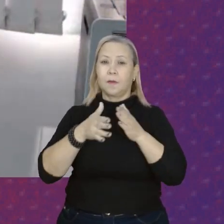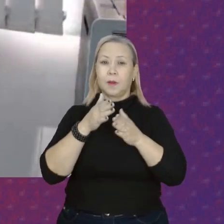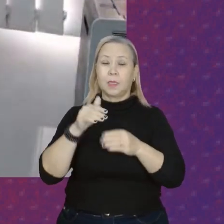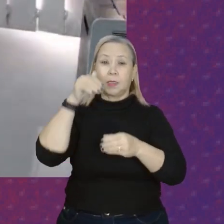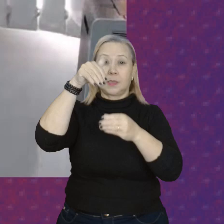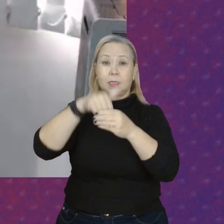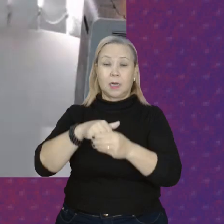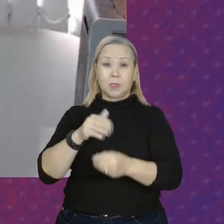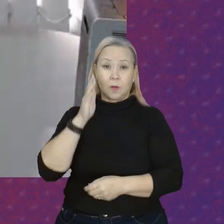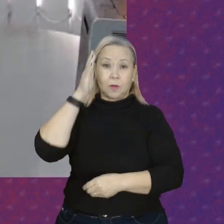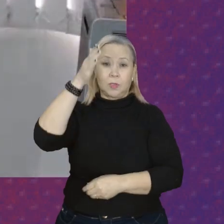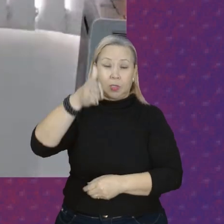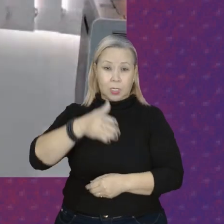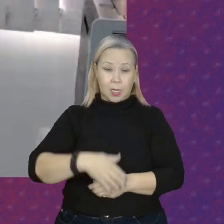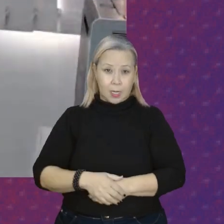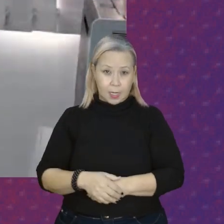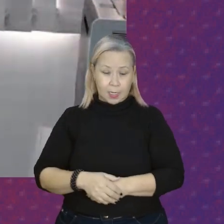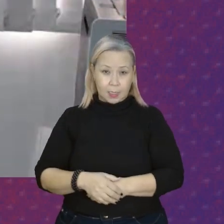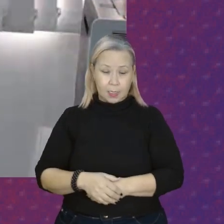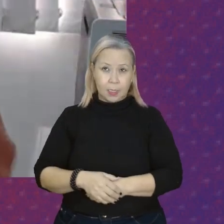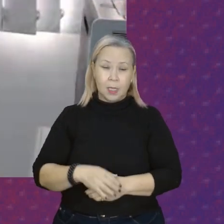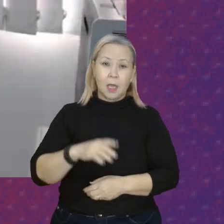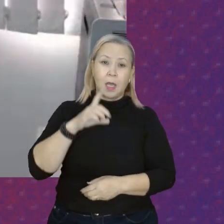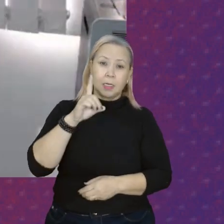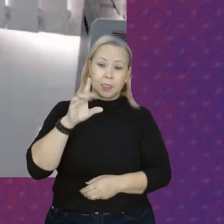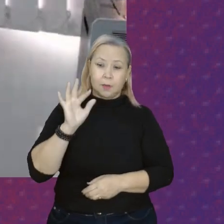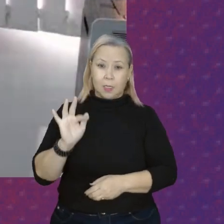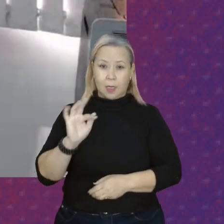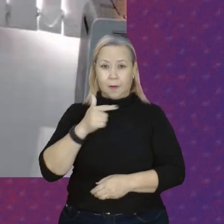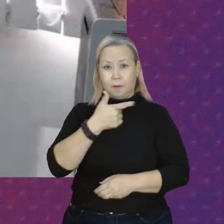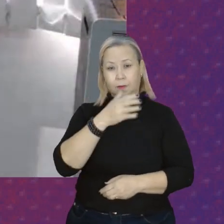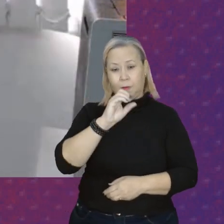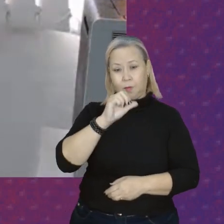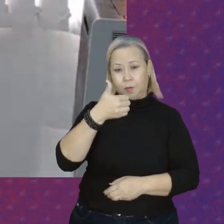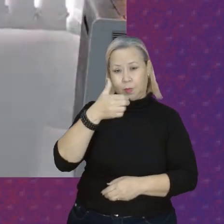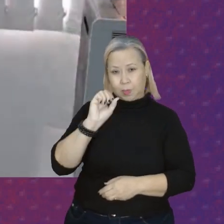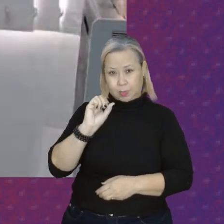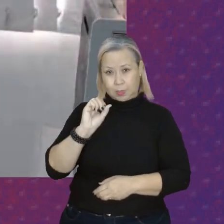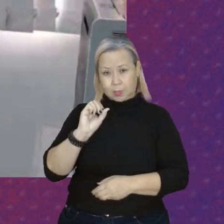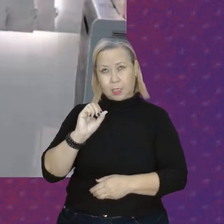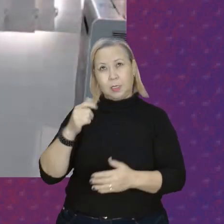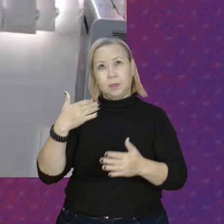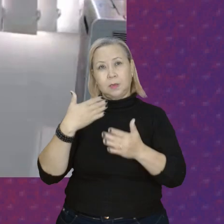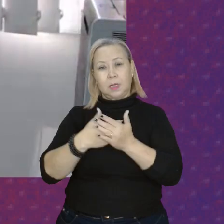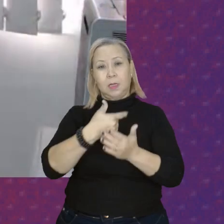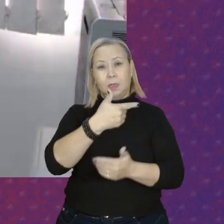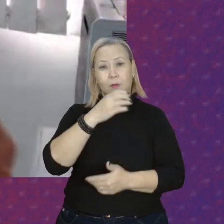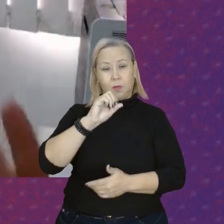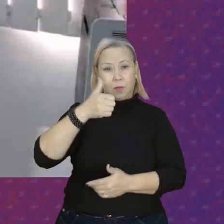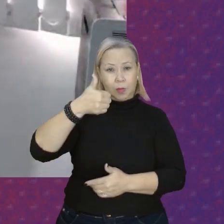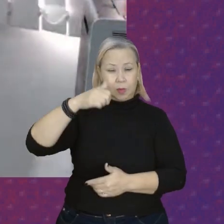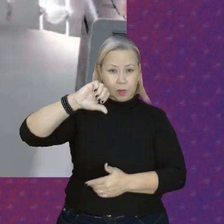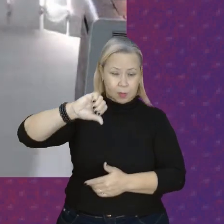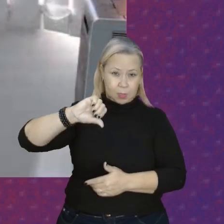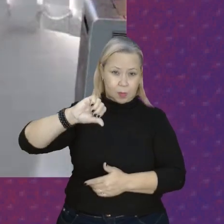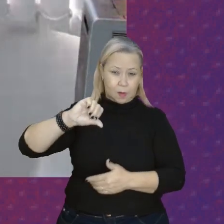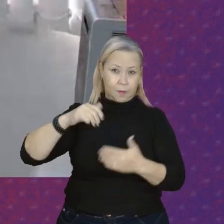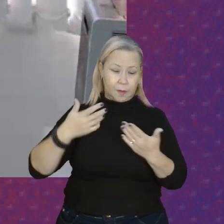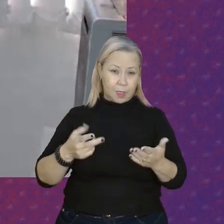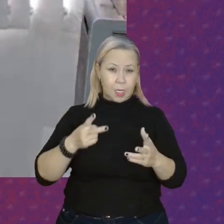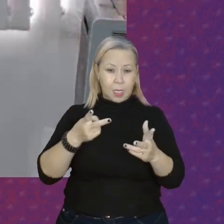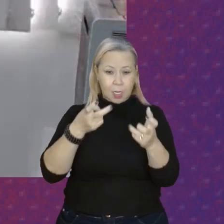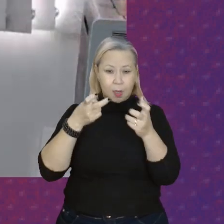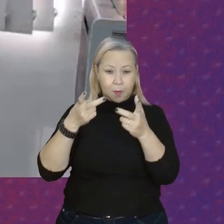da gestão democrática aqui do Distrito Federal de 2016 e de 2019, e nós vimos